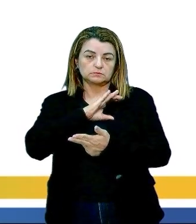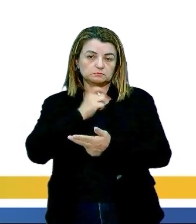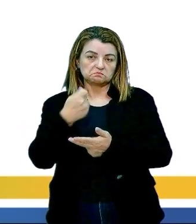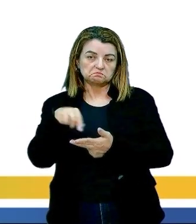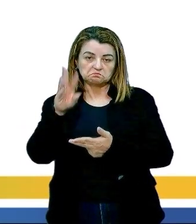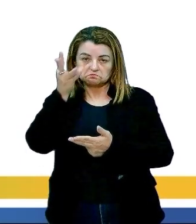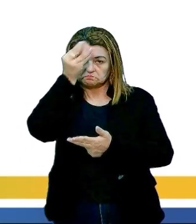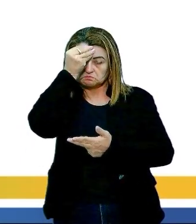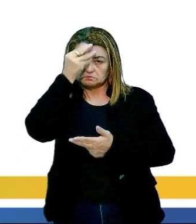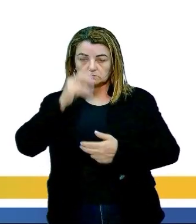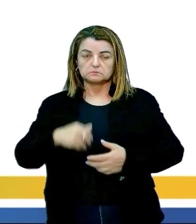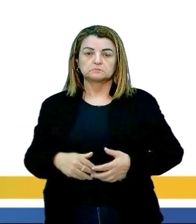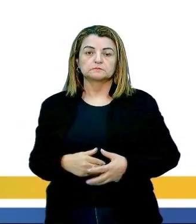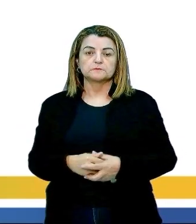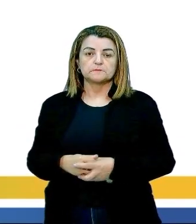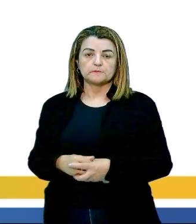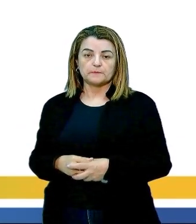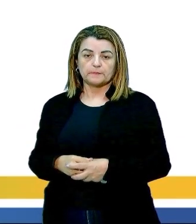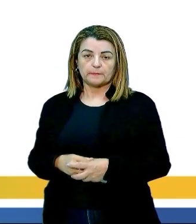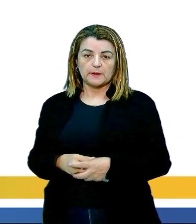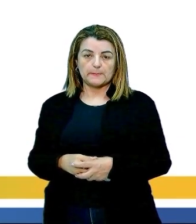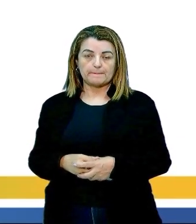portuguesa.